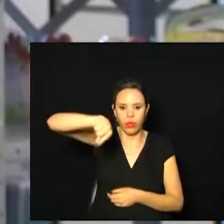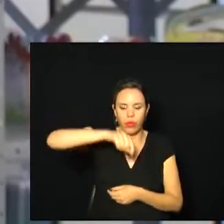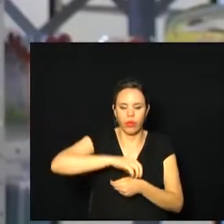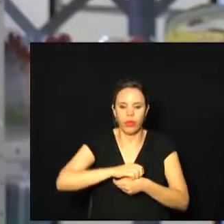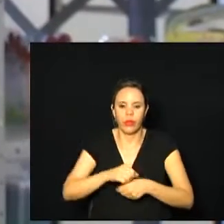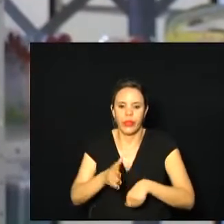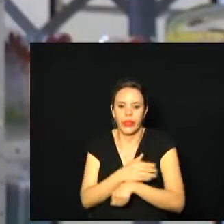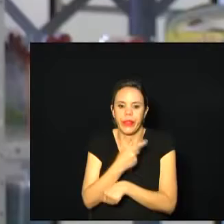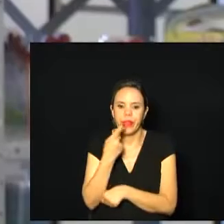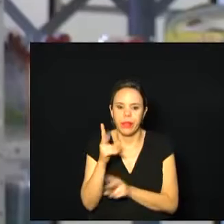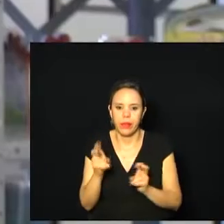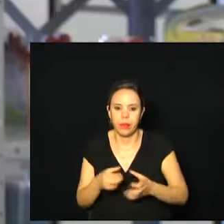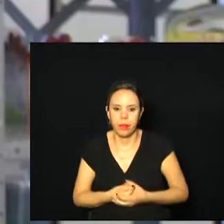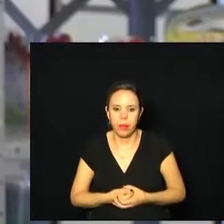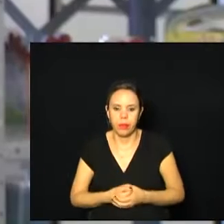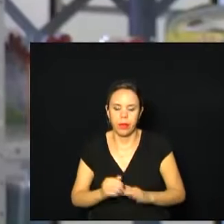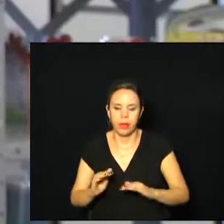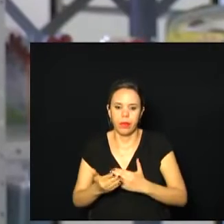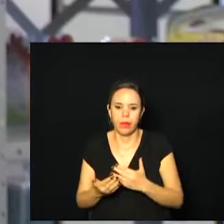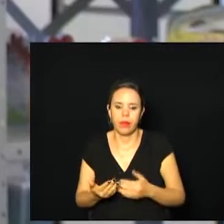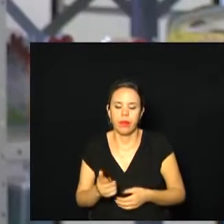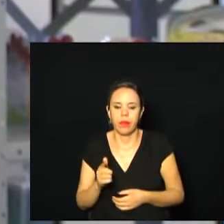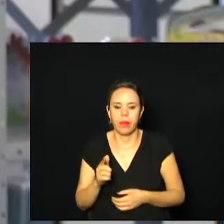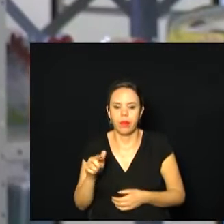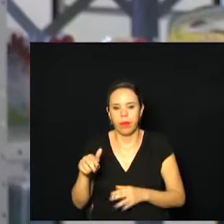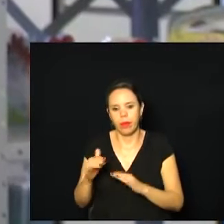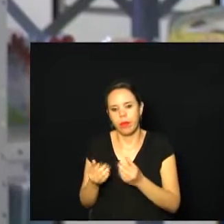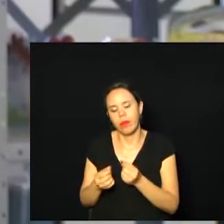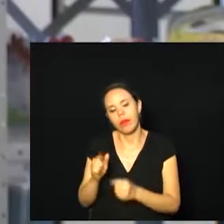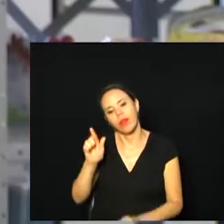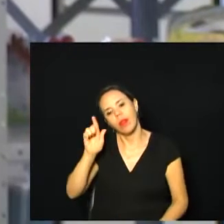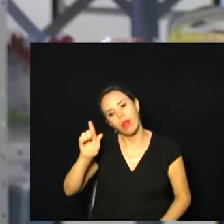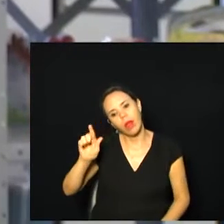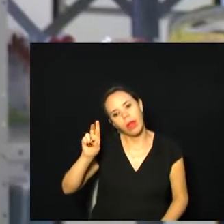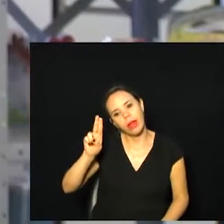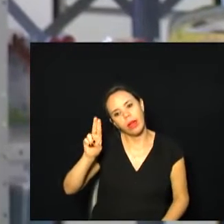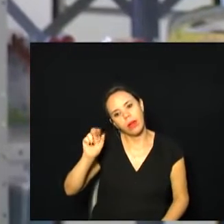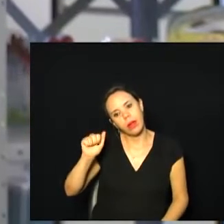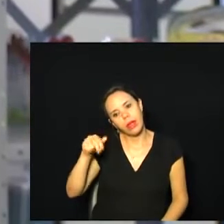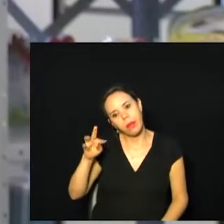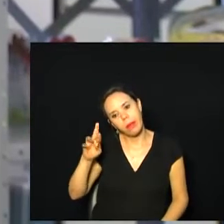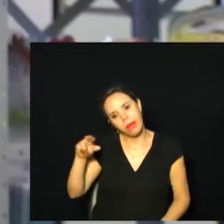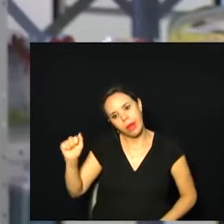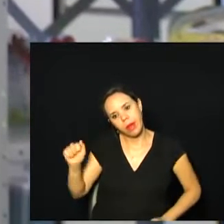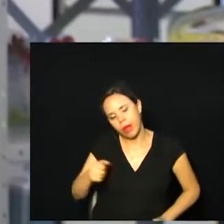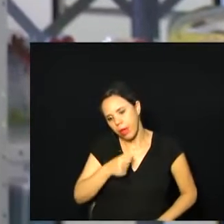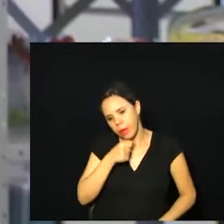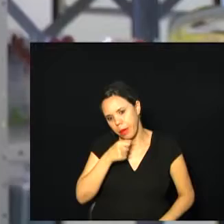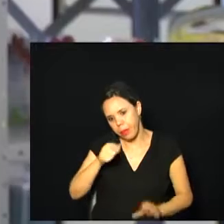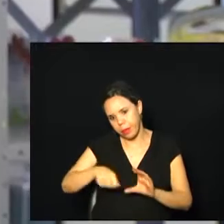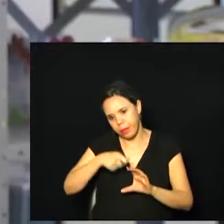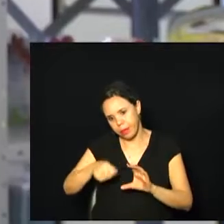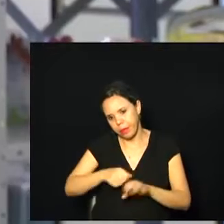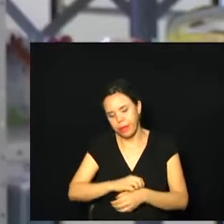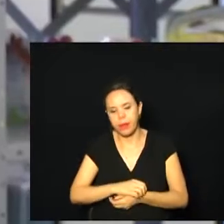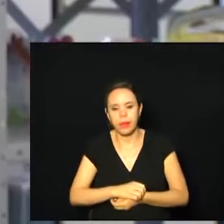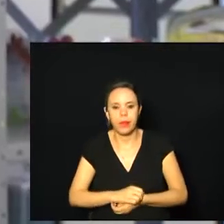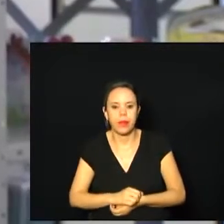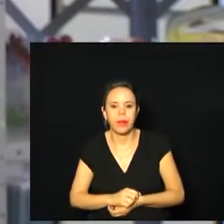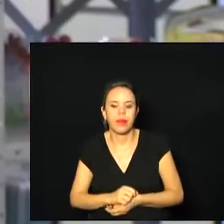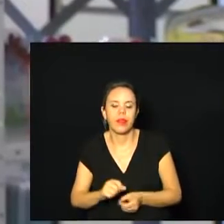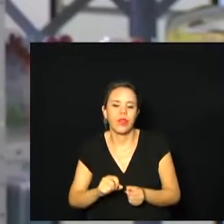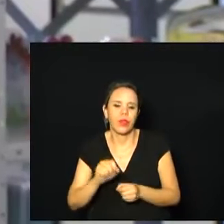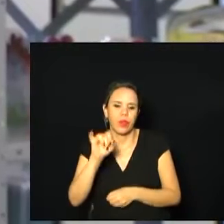falar um pouquinho sobre o bairro, o Guanabara, porque o Cristiano Ribas, não é? Que é o nosso repórter cinematográfico, fez